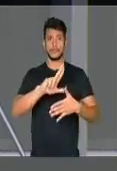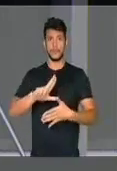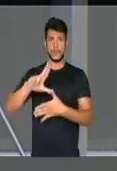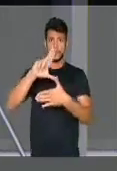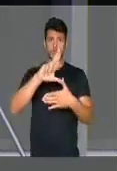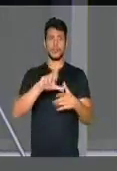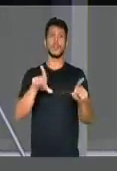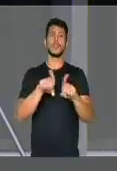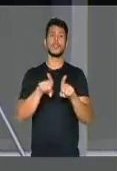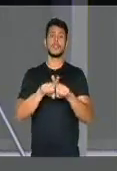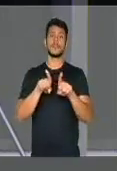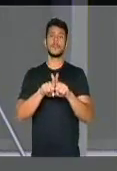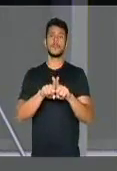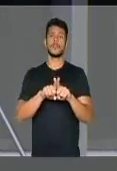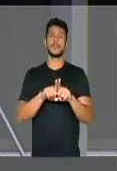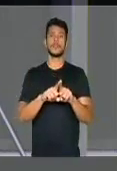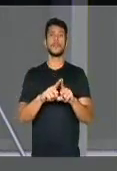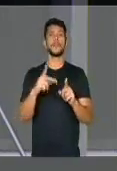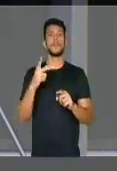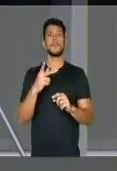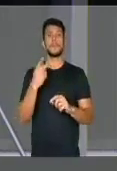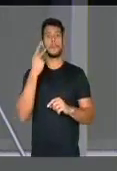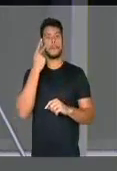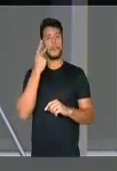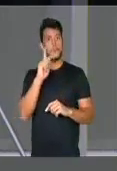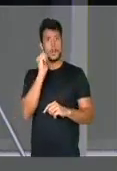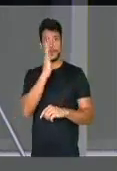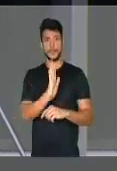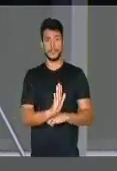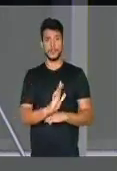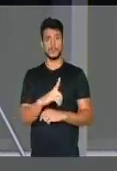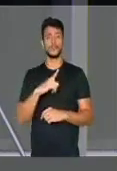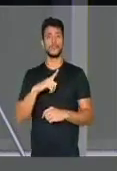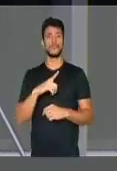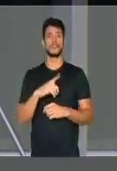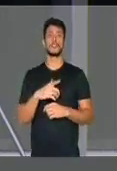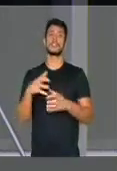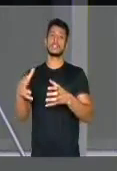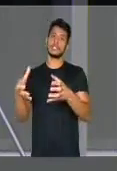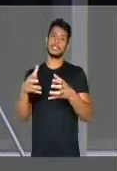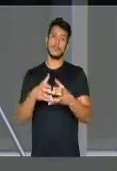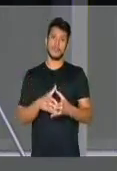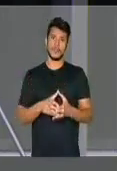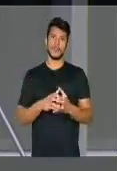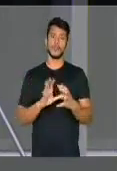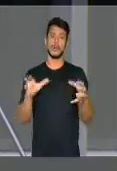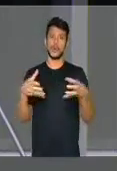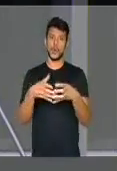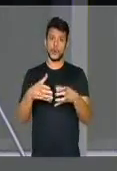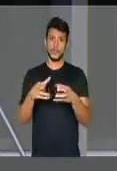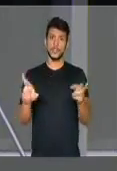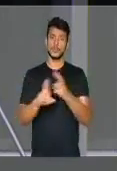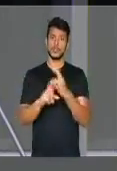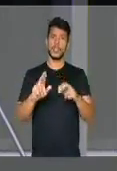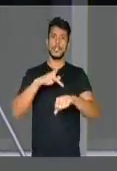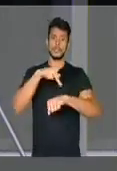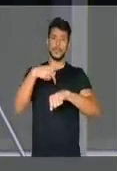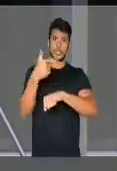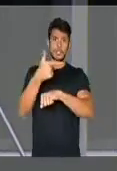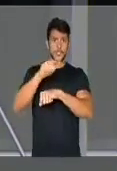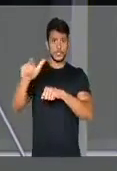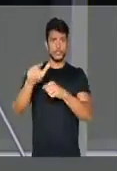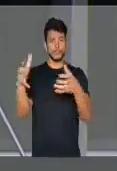com a República Federativa do Brasil. Os recebemos na Comissão de Relações Exteriores do Senado